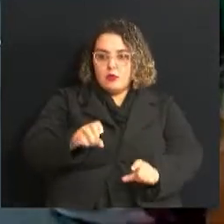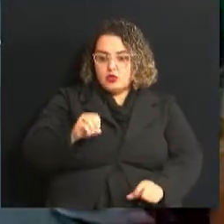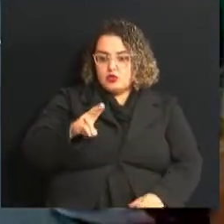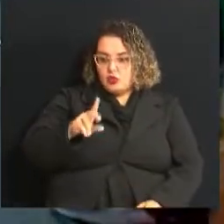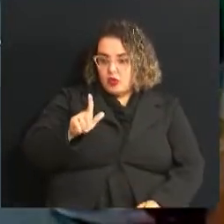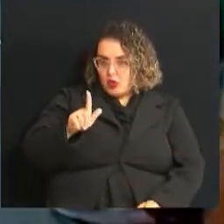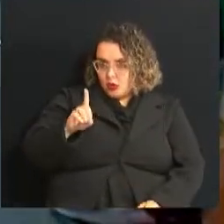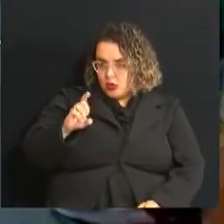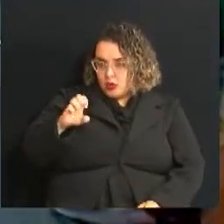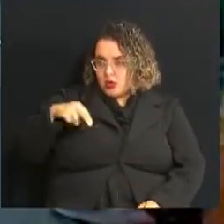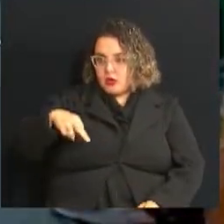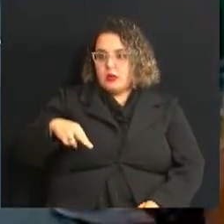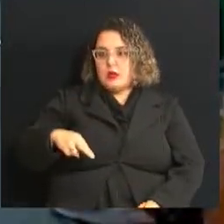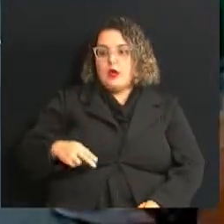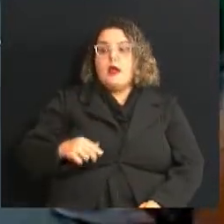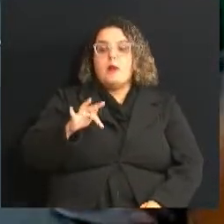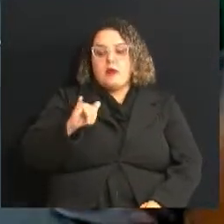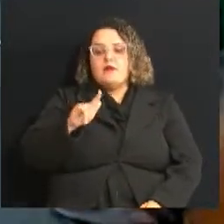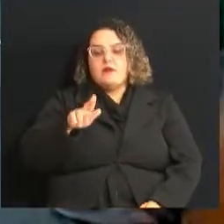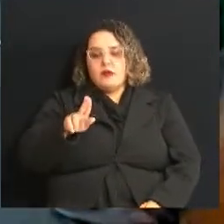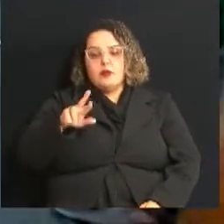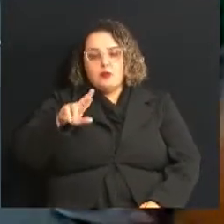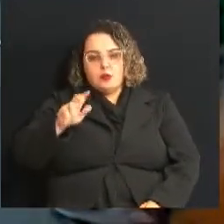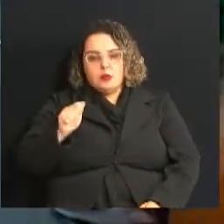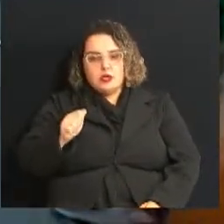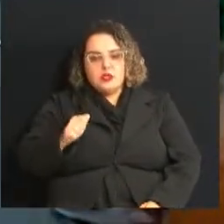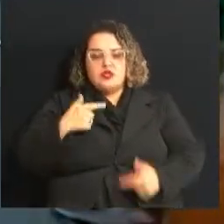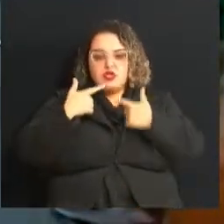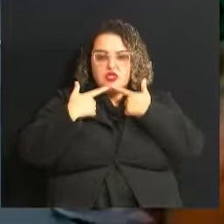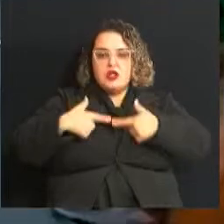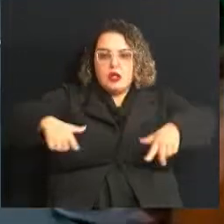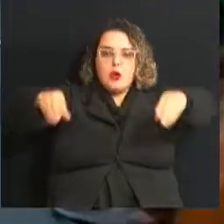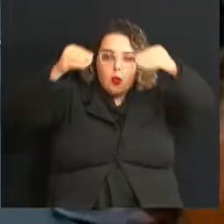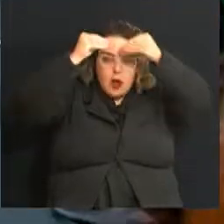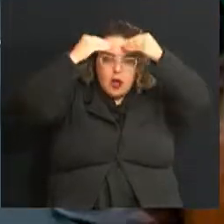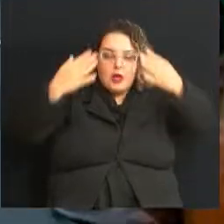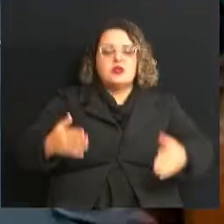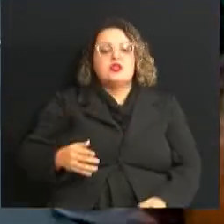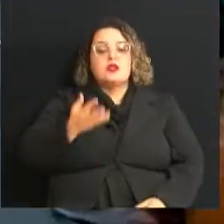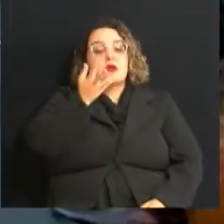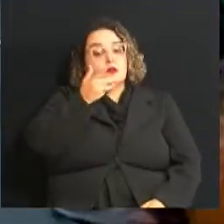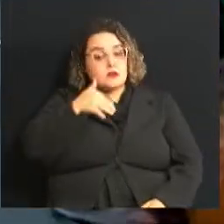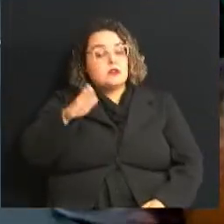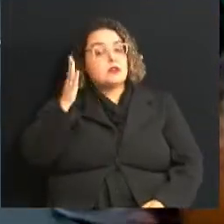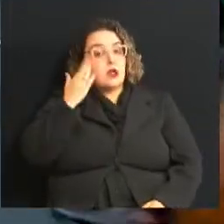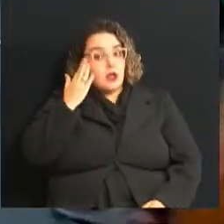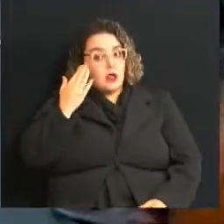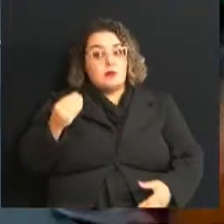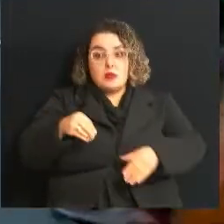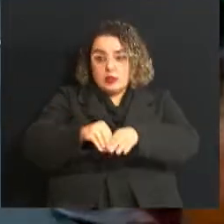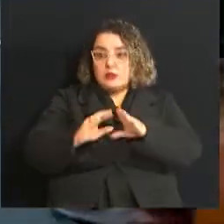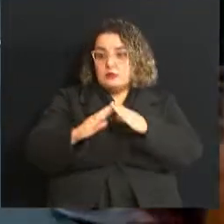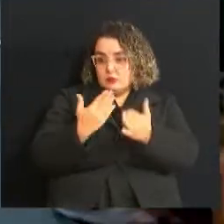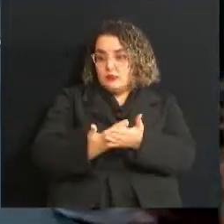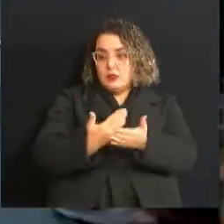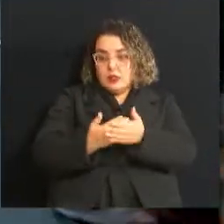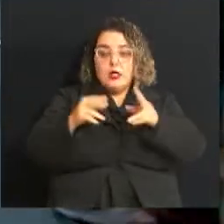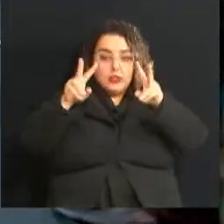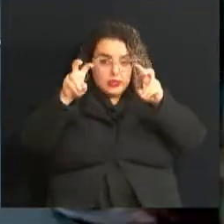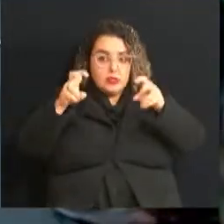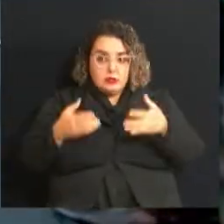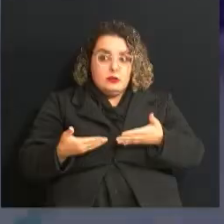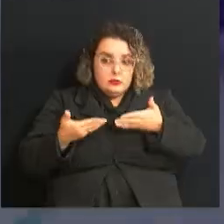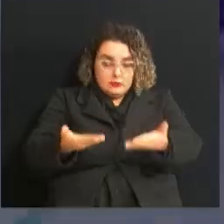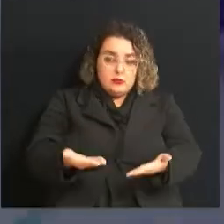nossas crianças que estudam nas escolas sabem o que é isso, né? E isso foi inclusive tema para eles apresentarem